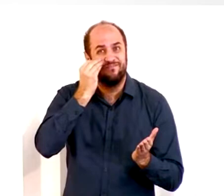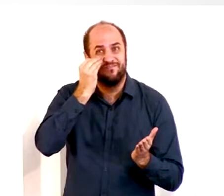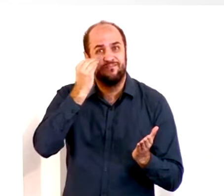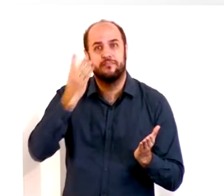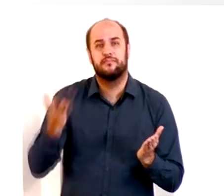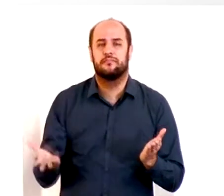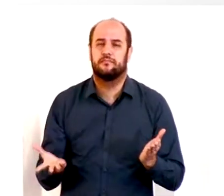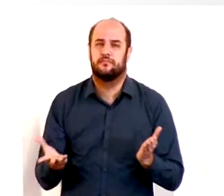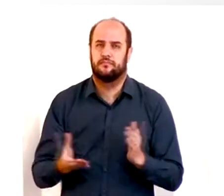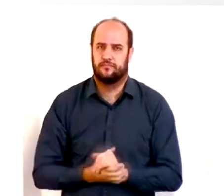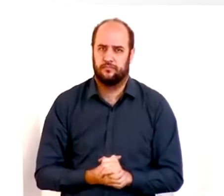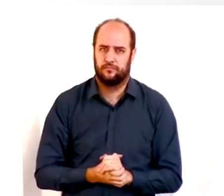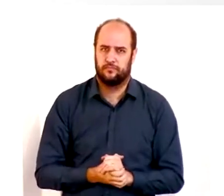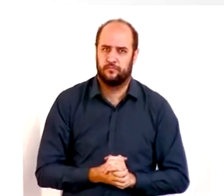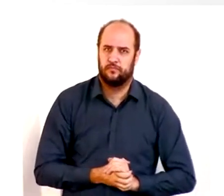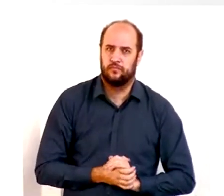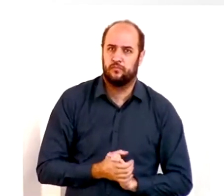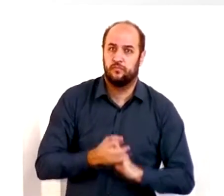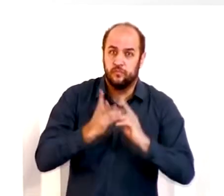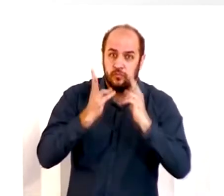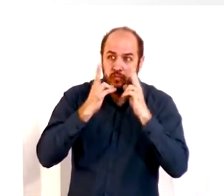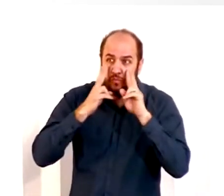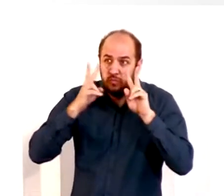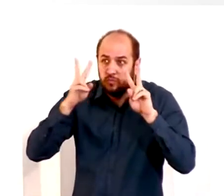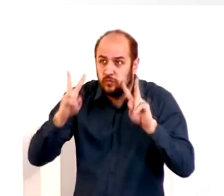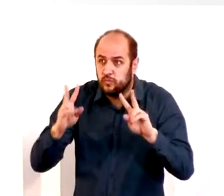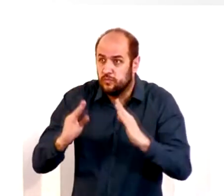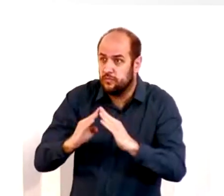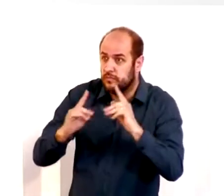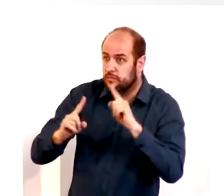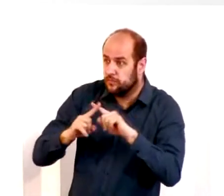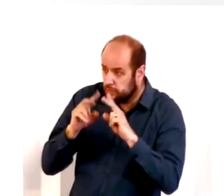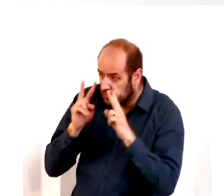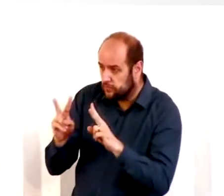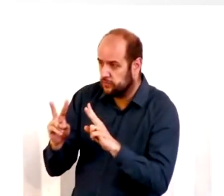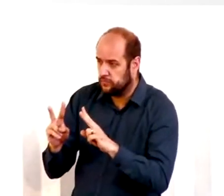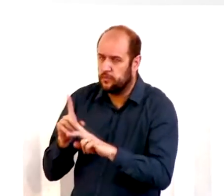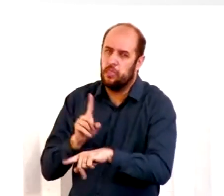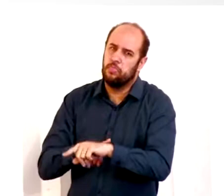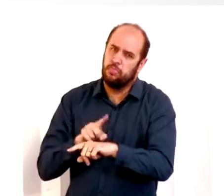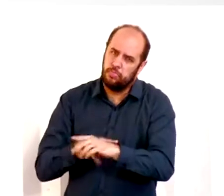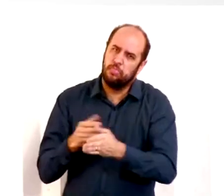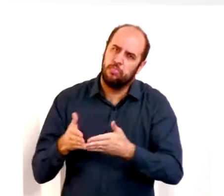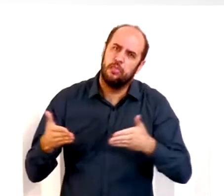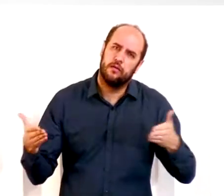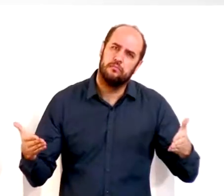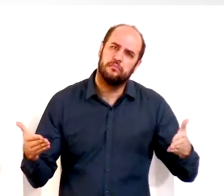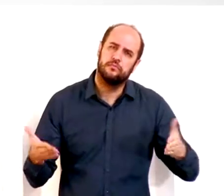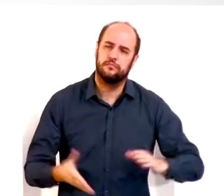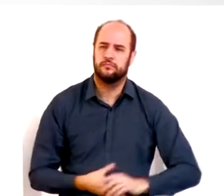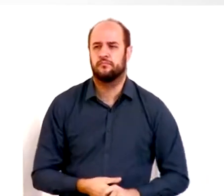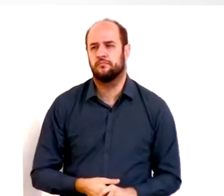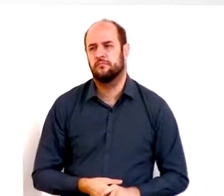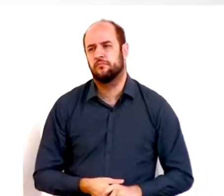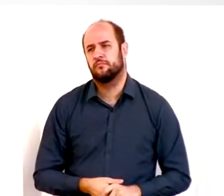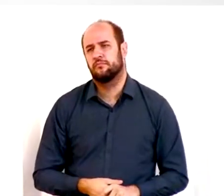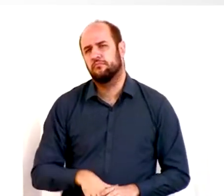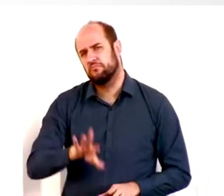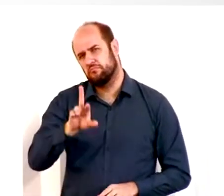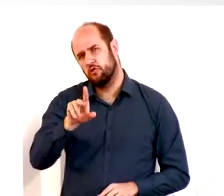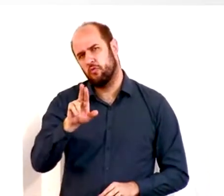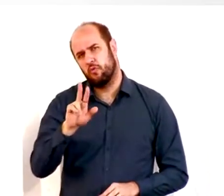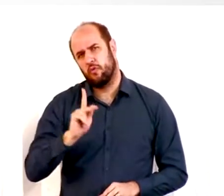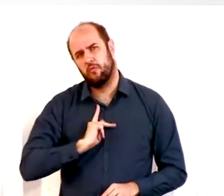experimentados. O testemunho da igreja vem com o tempo. Mais ou menos como os presbíteros, de